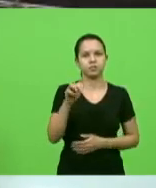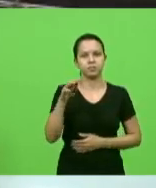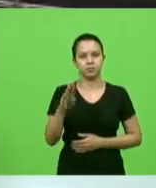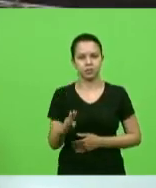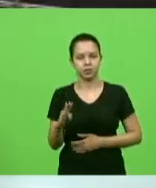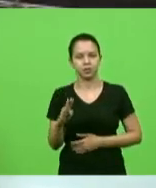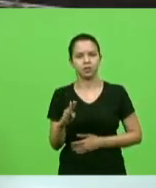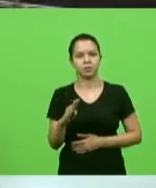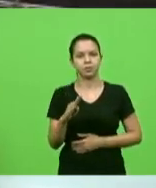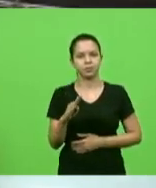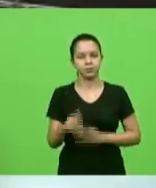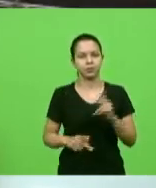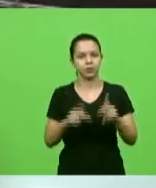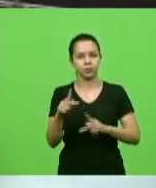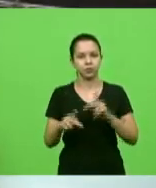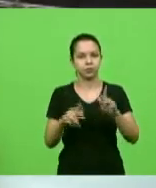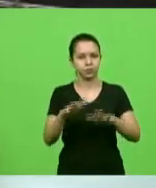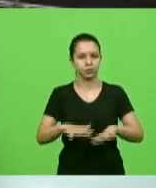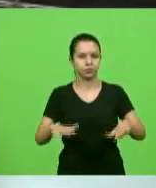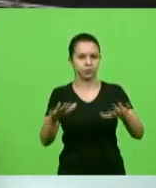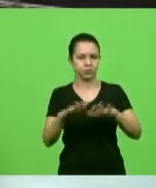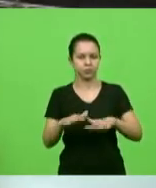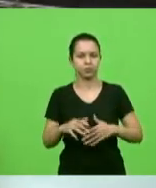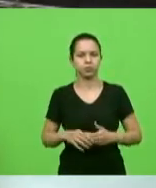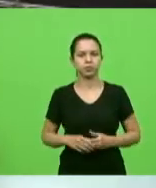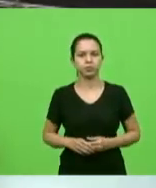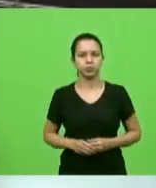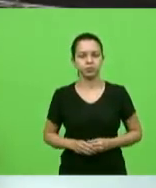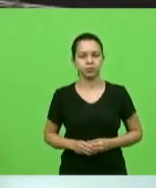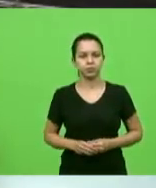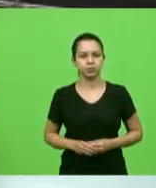público público em geral